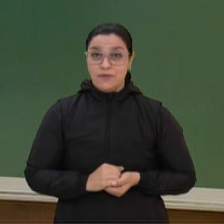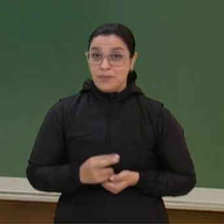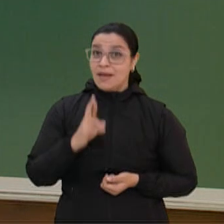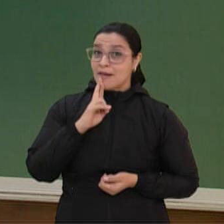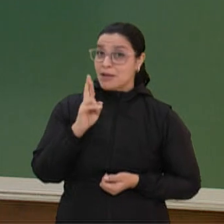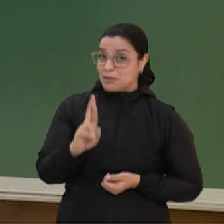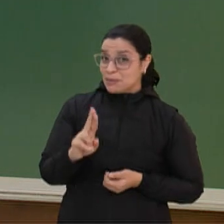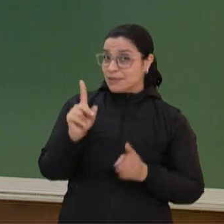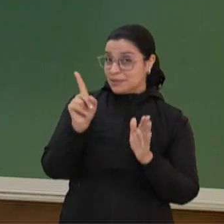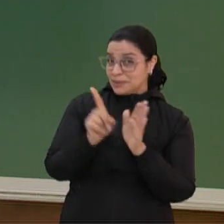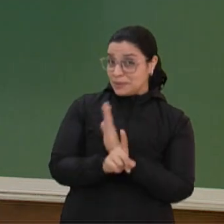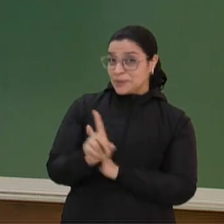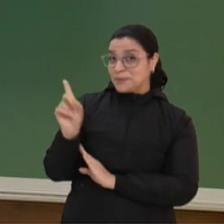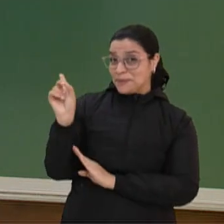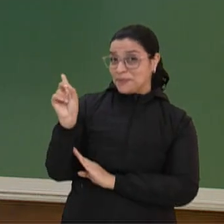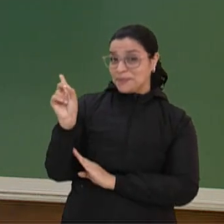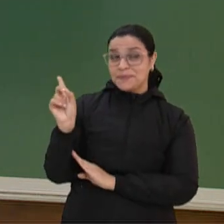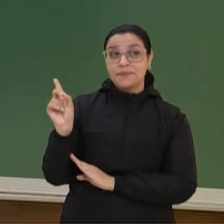correção da nossa questão.